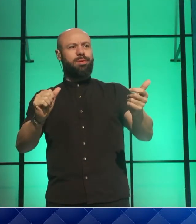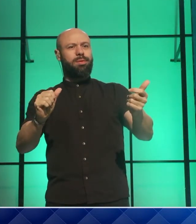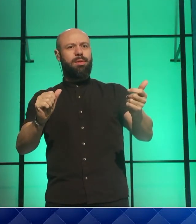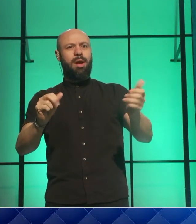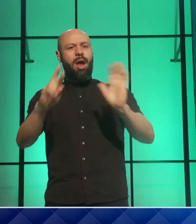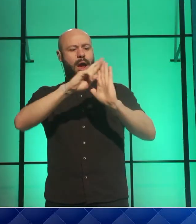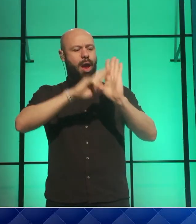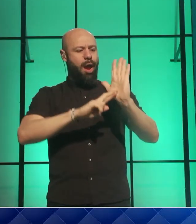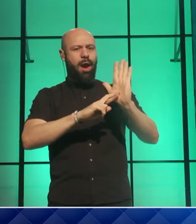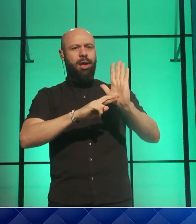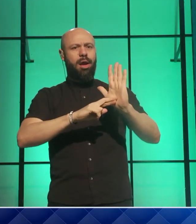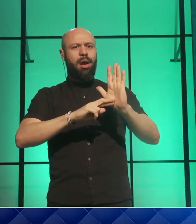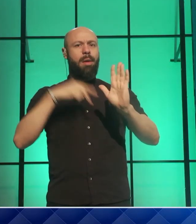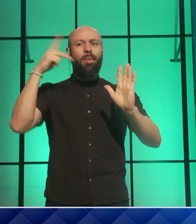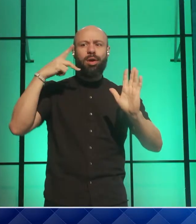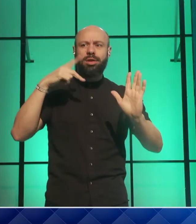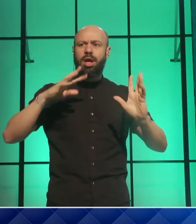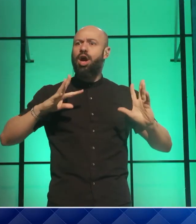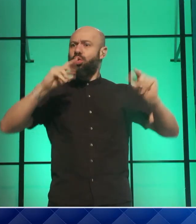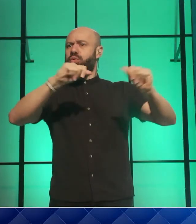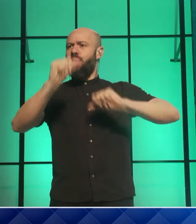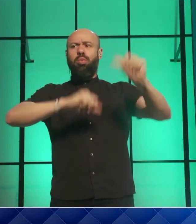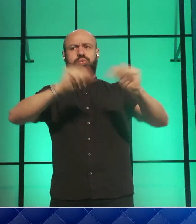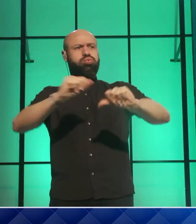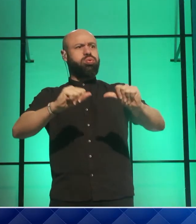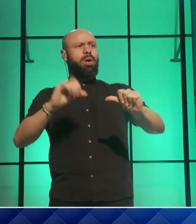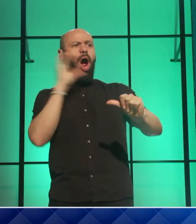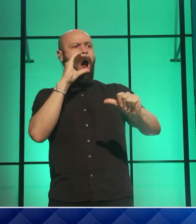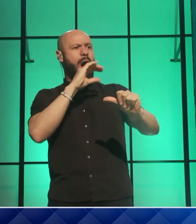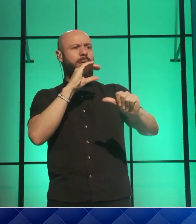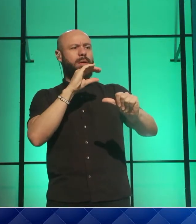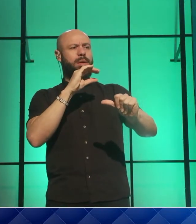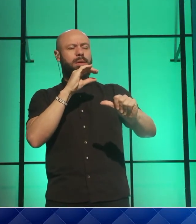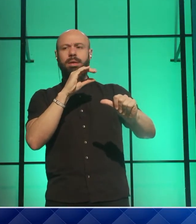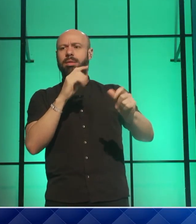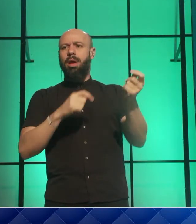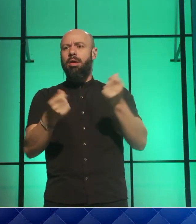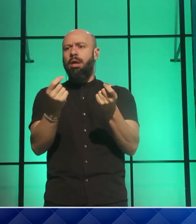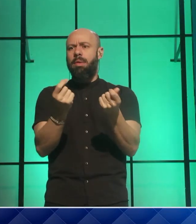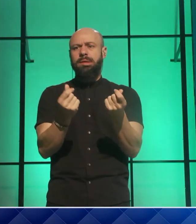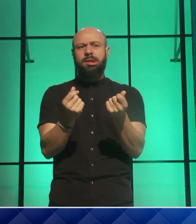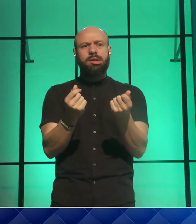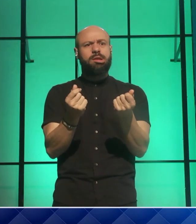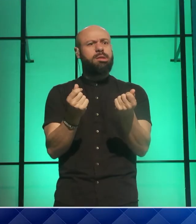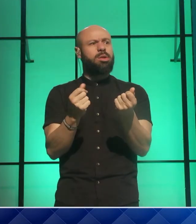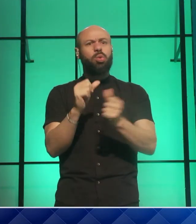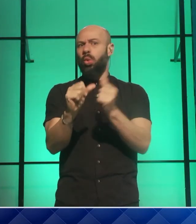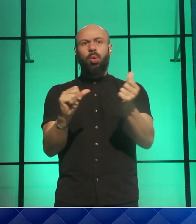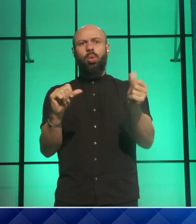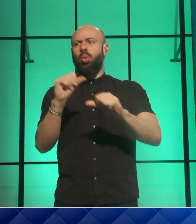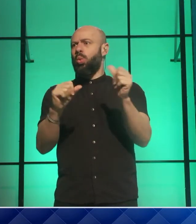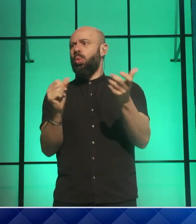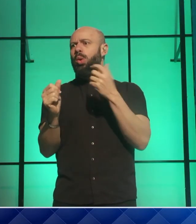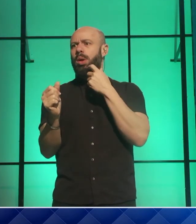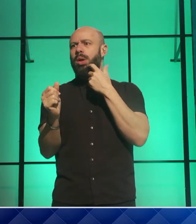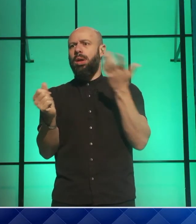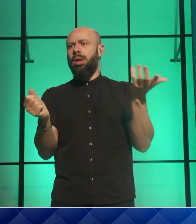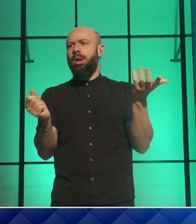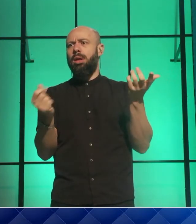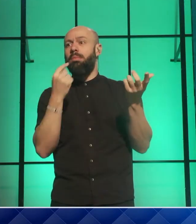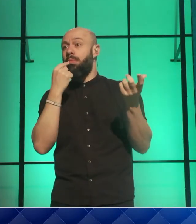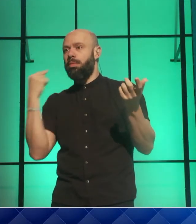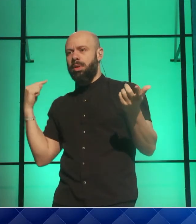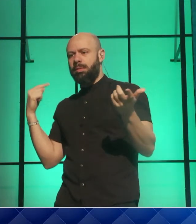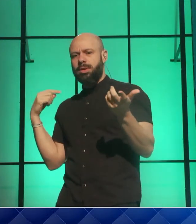a política muda, a economia muda. Até pouco tempo